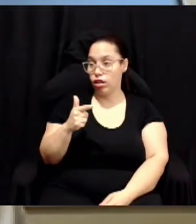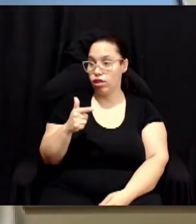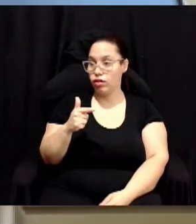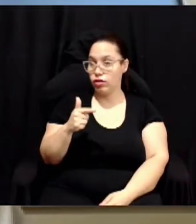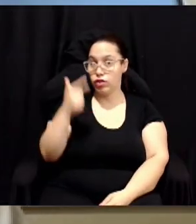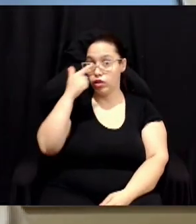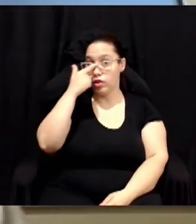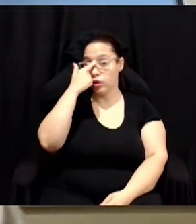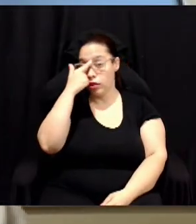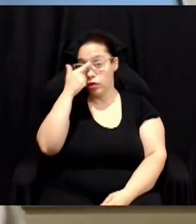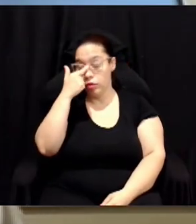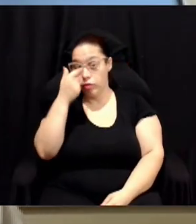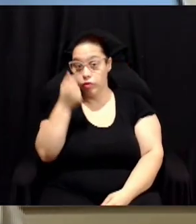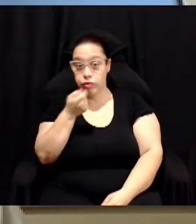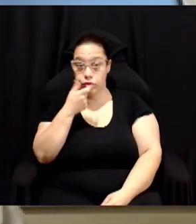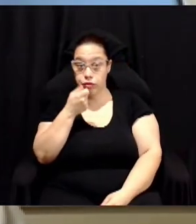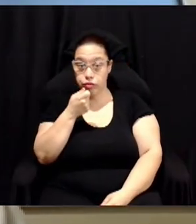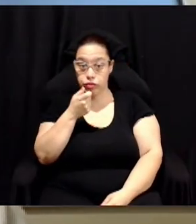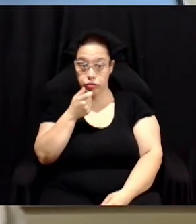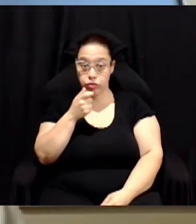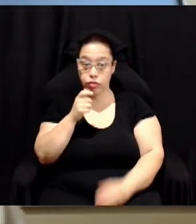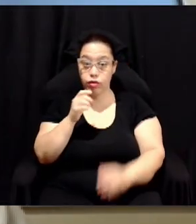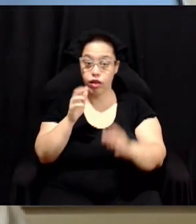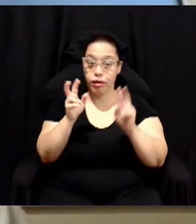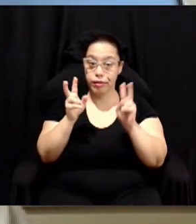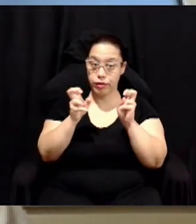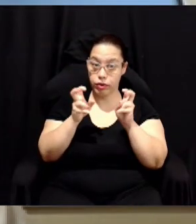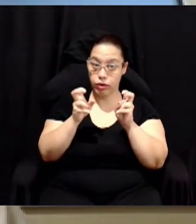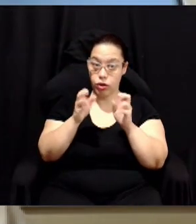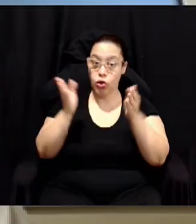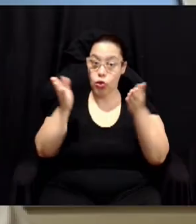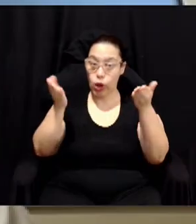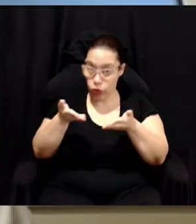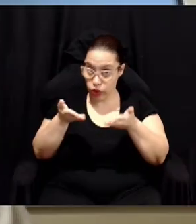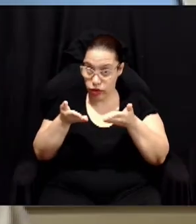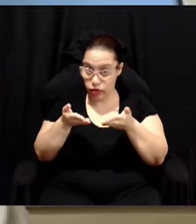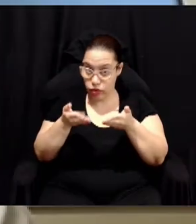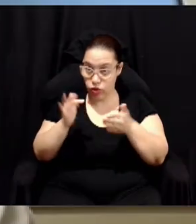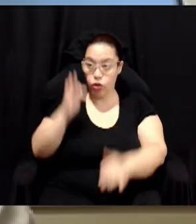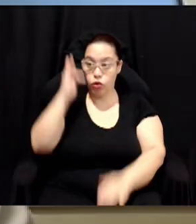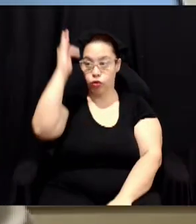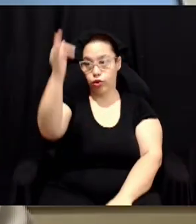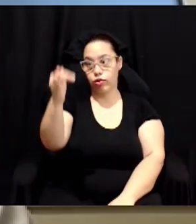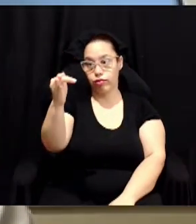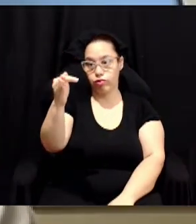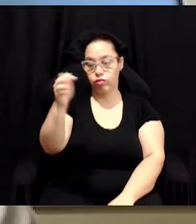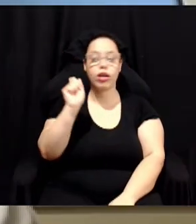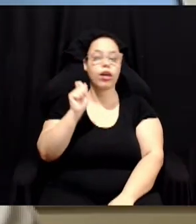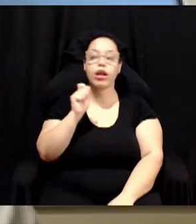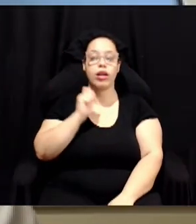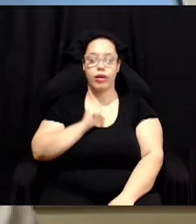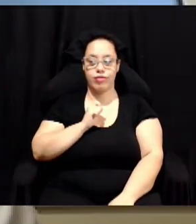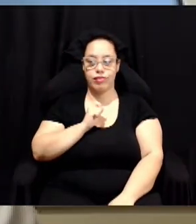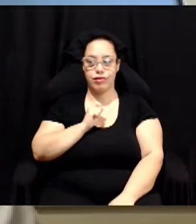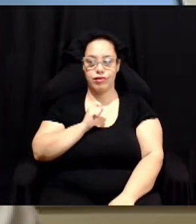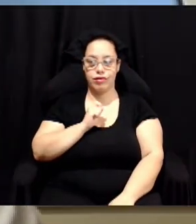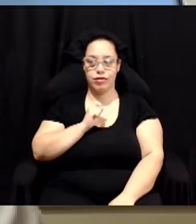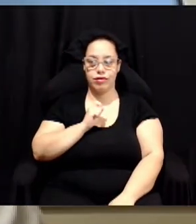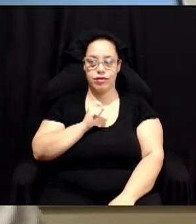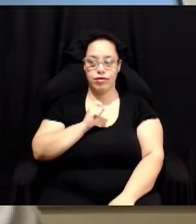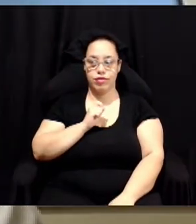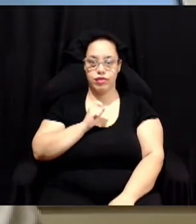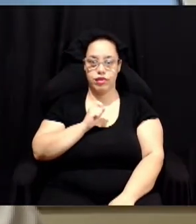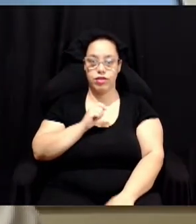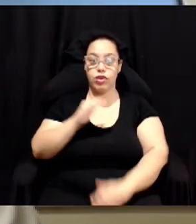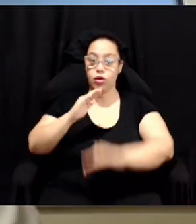medicação, só fazendo parênteses, ela tem que ser o agora e o futuro. O que que é isso? Ela tem que ser tanto o tratamento